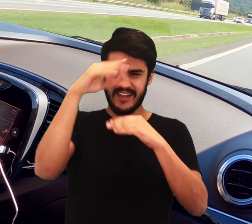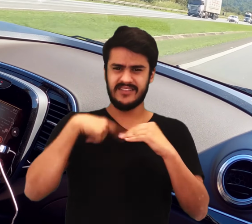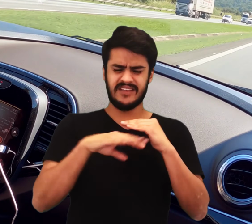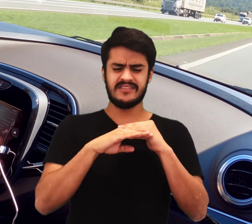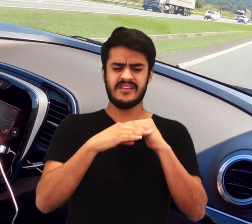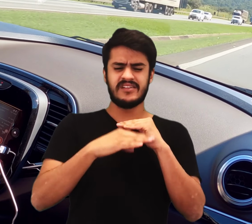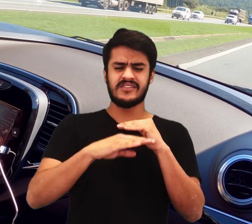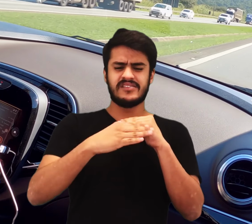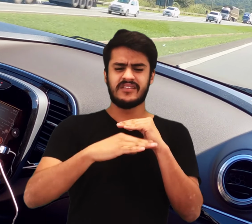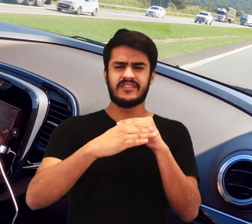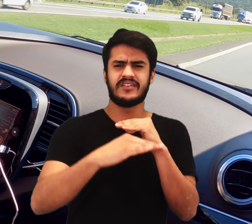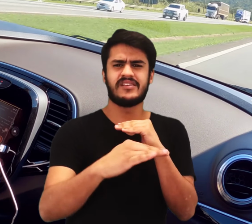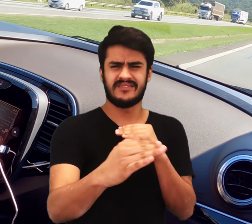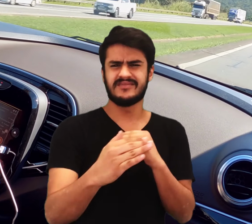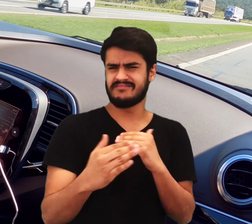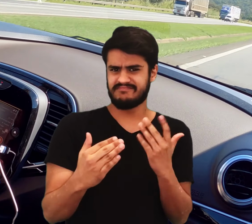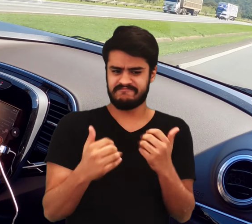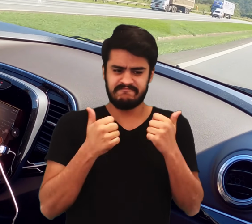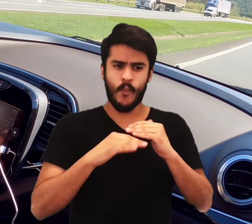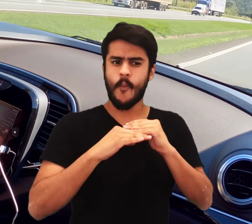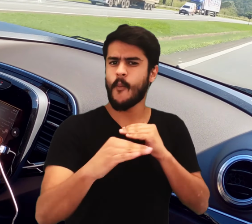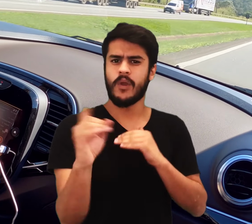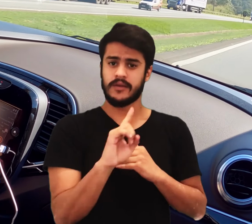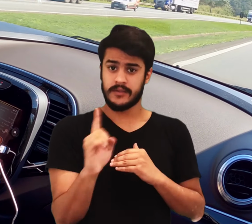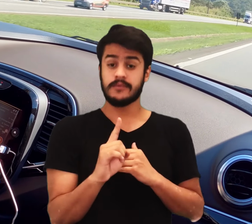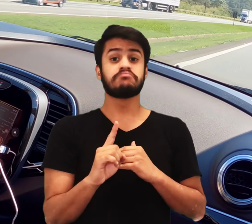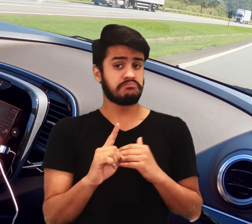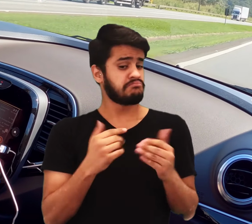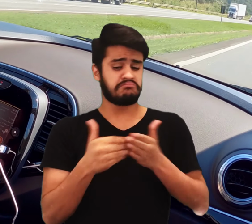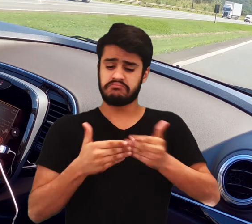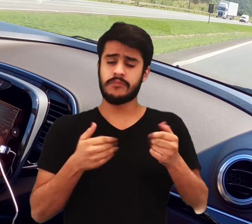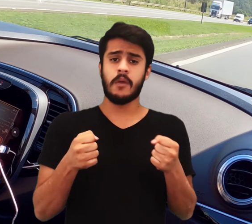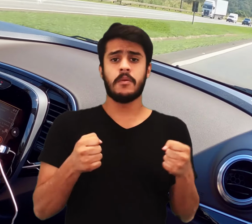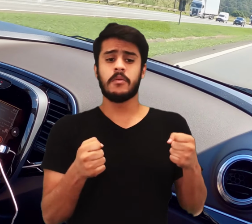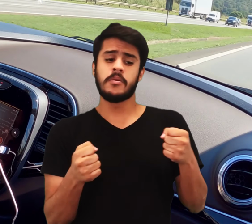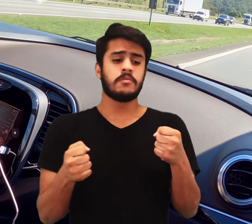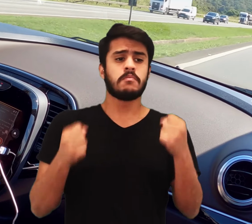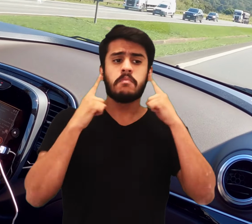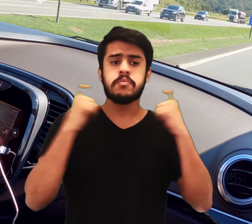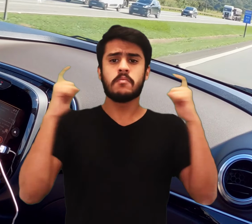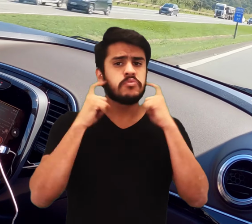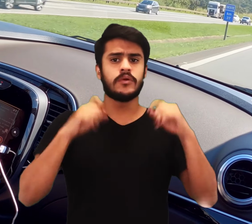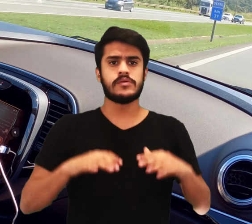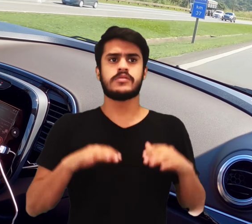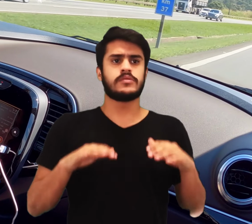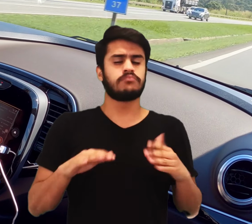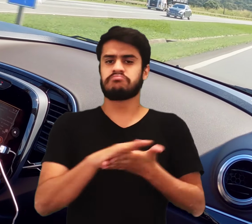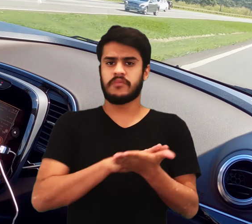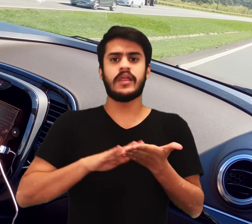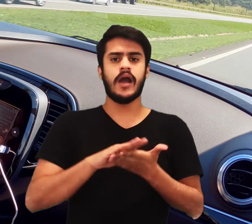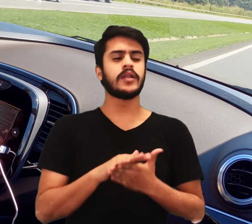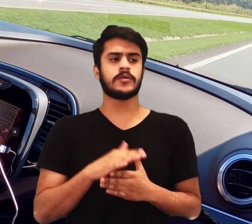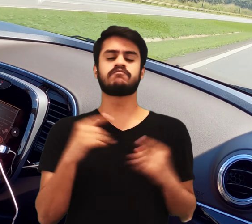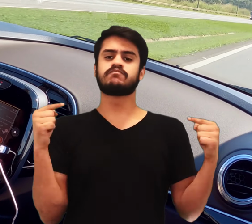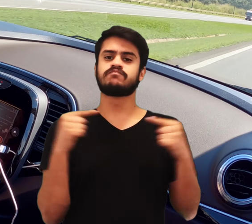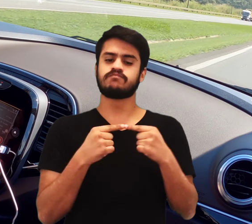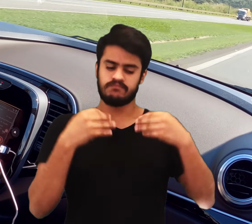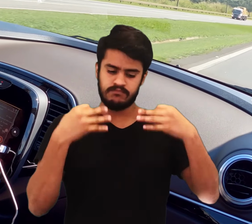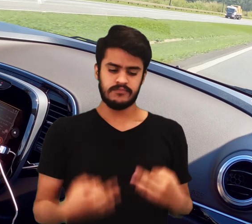tem uma textura de pavimento mais porosa, né? E mesmo assim a está com um conforto de rodagem bem legal aqui, então